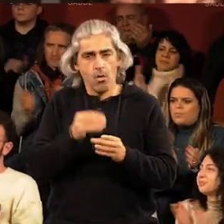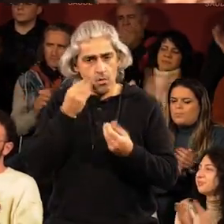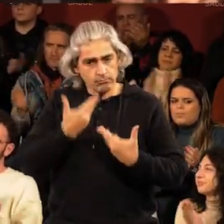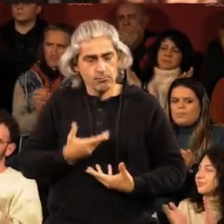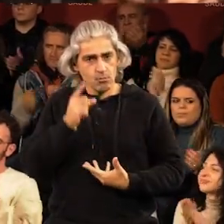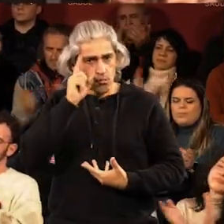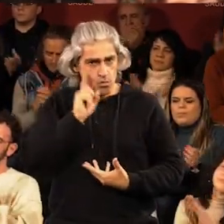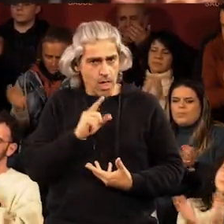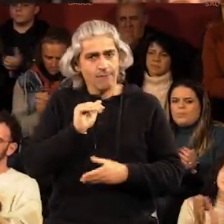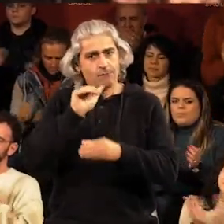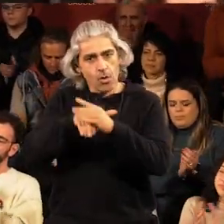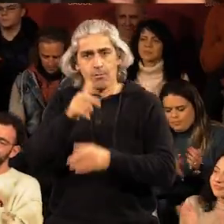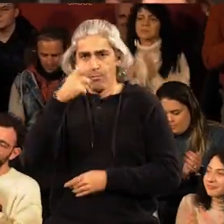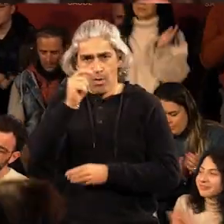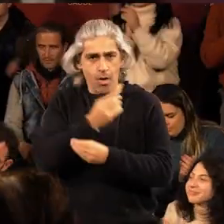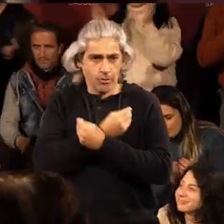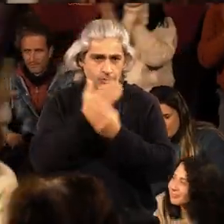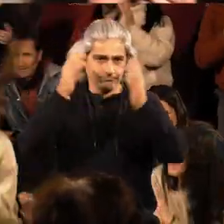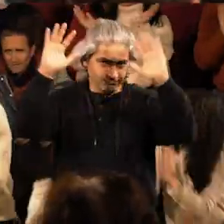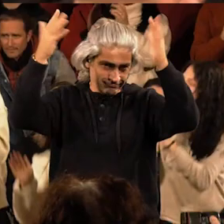votamos no bloco de